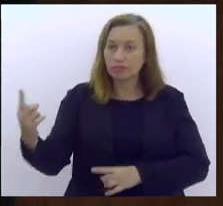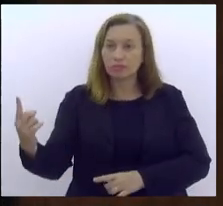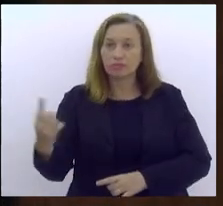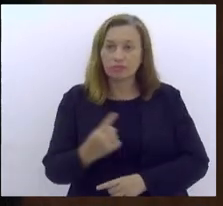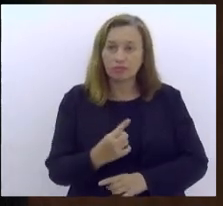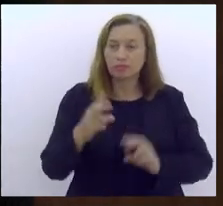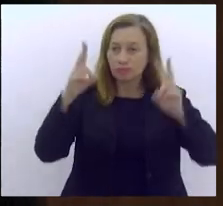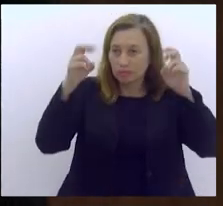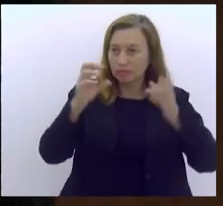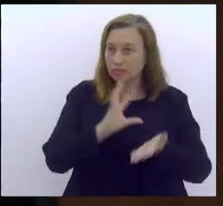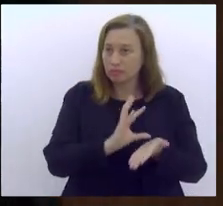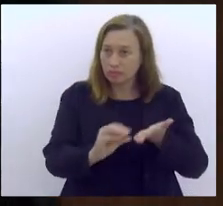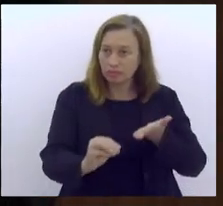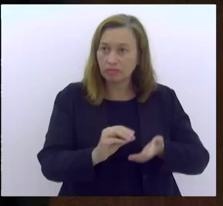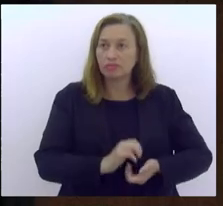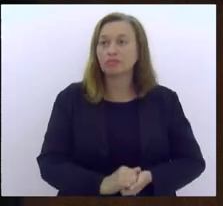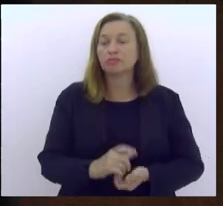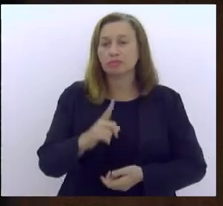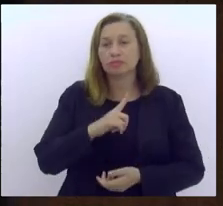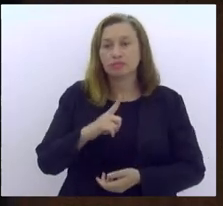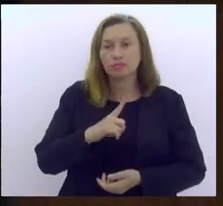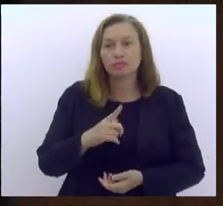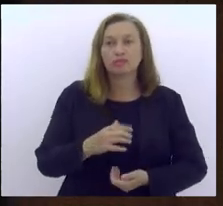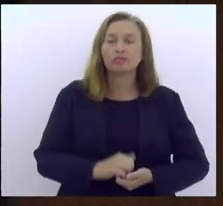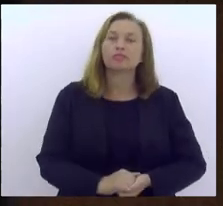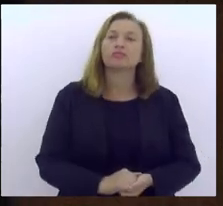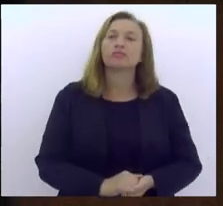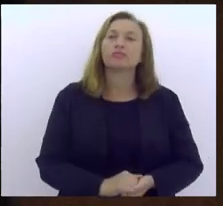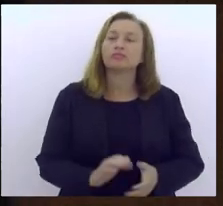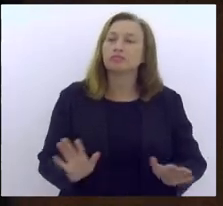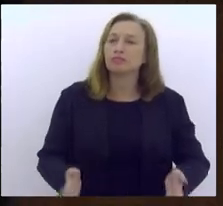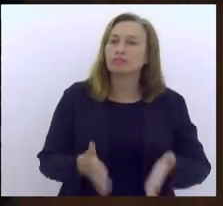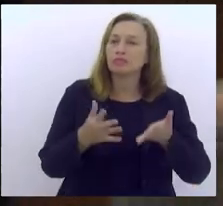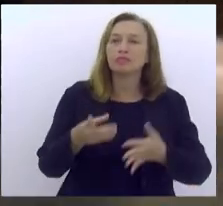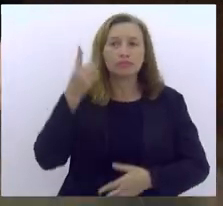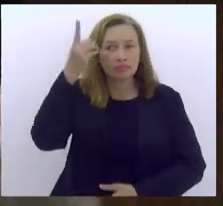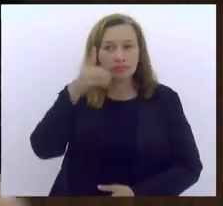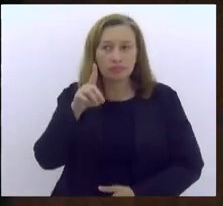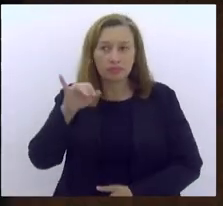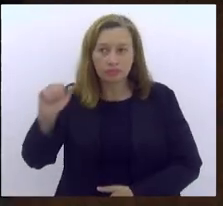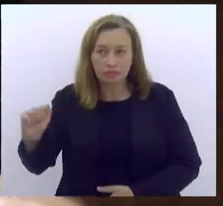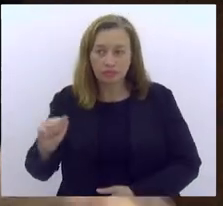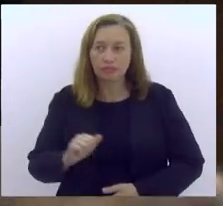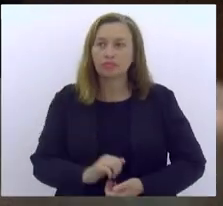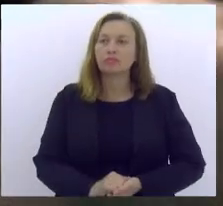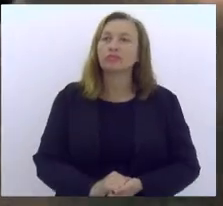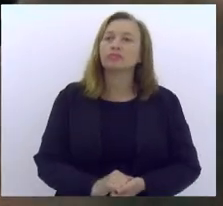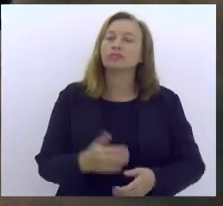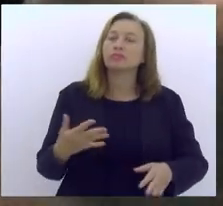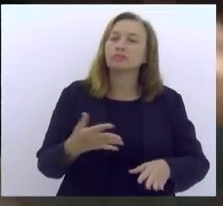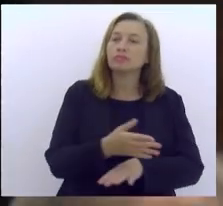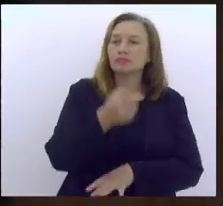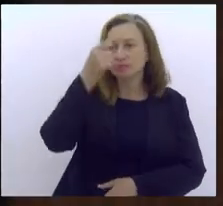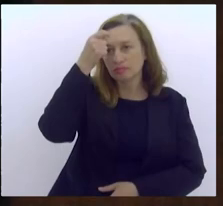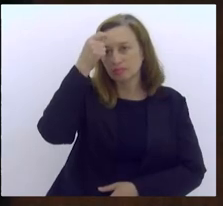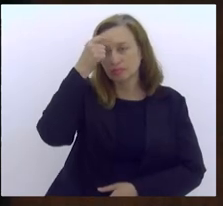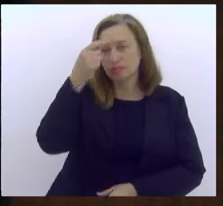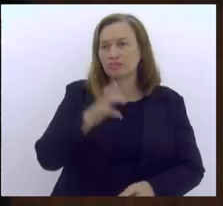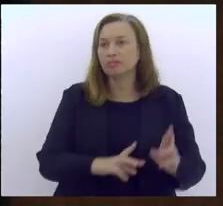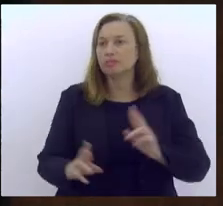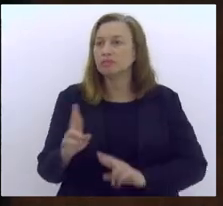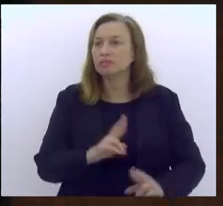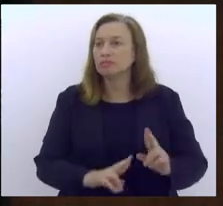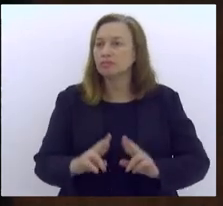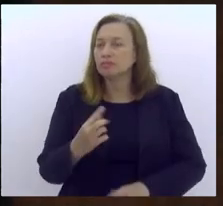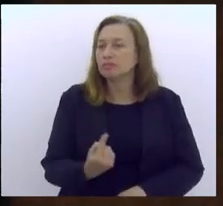à pauta, nós tínhamos tentado, por iniciativa da deputada Índia Armelau, chegar a um consenso em relação a